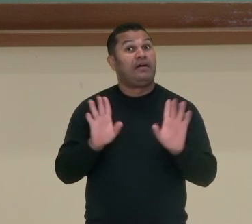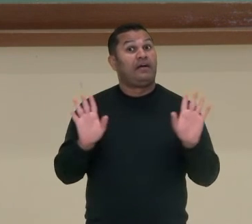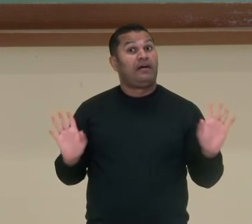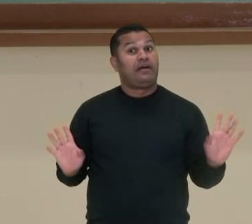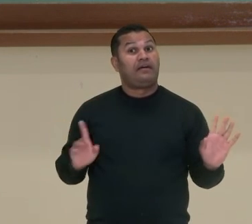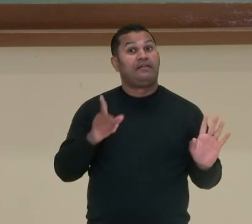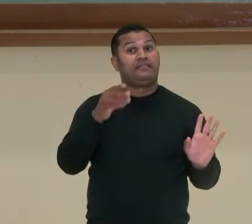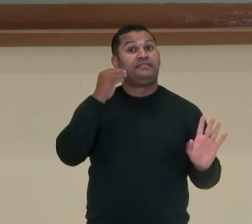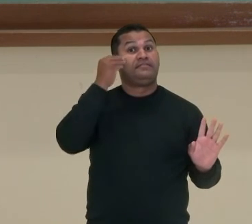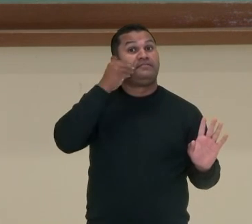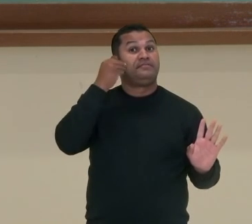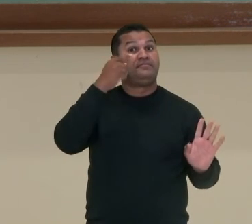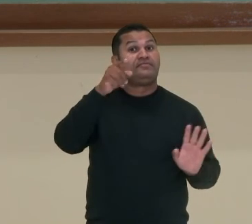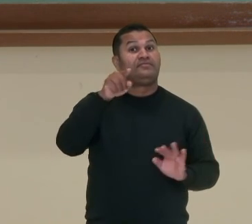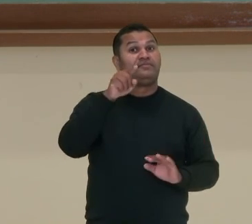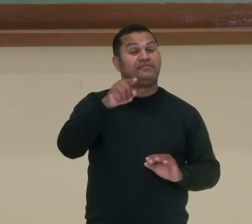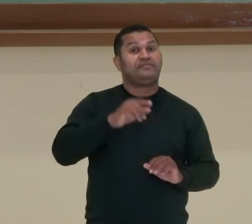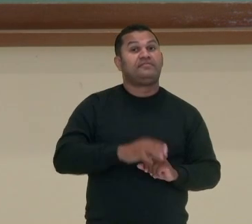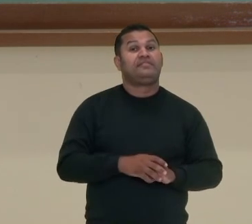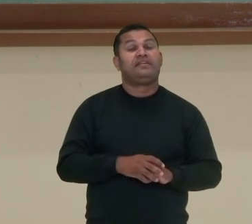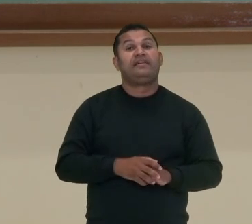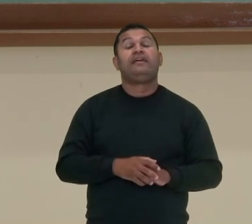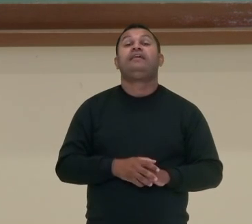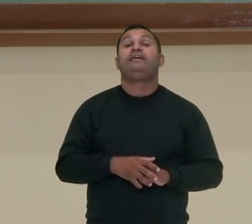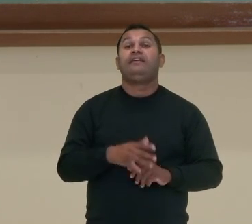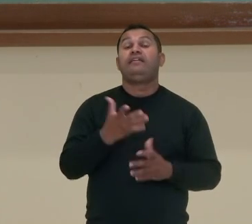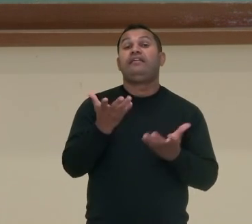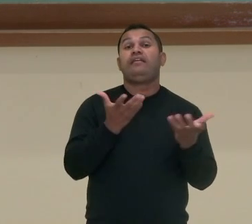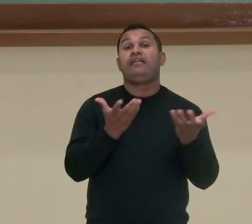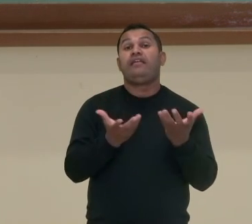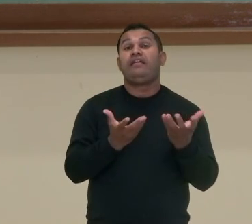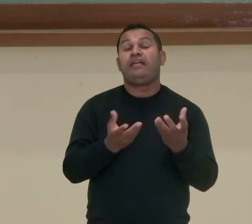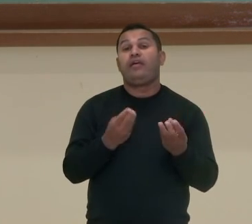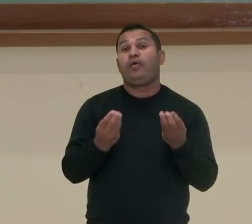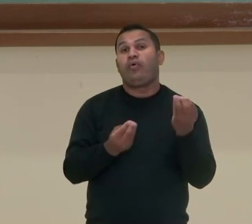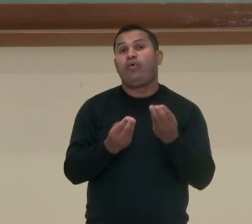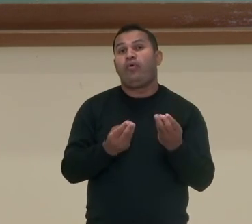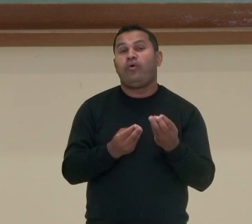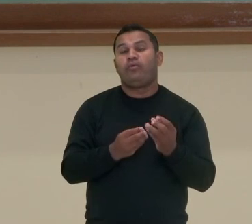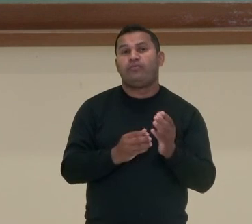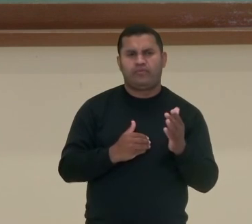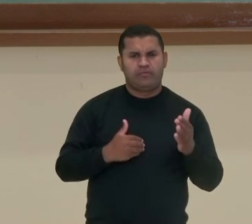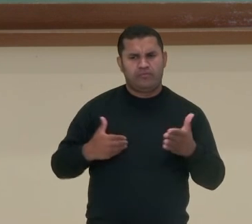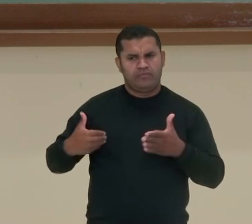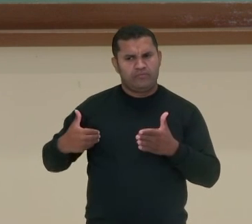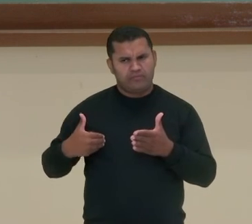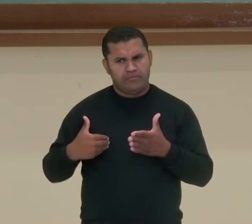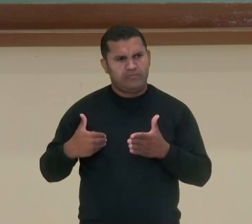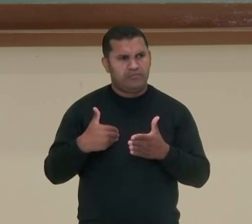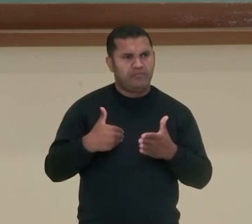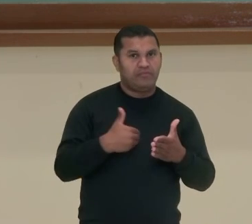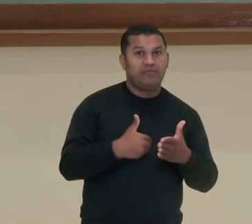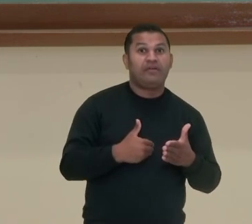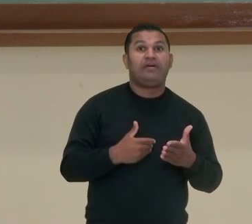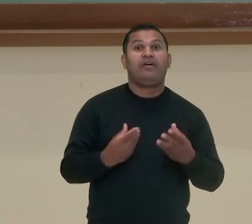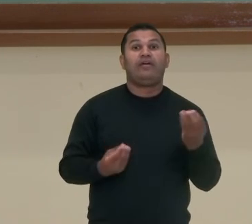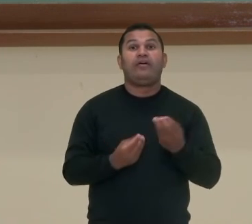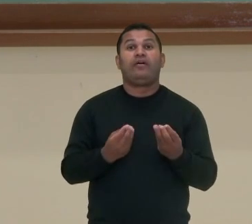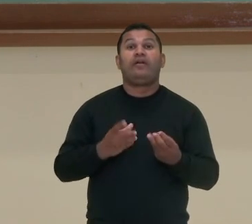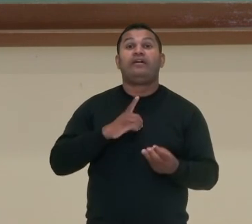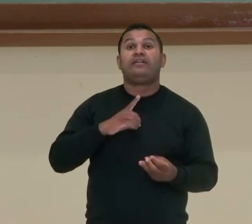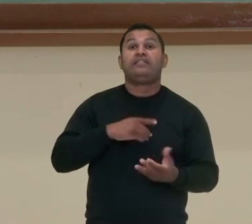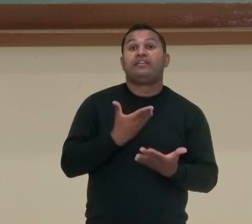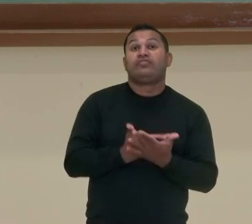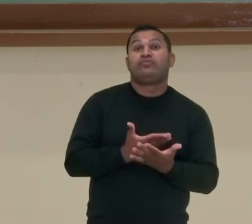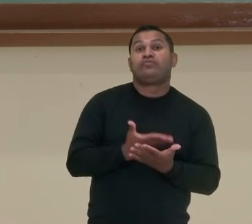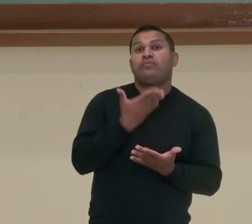experimente, como diz a propaganda. Faça um teste, veja os resultados a curto prazo, por que não? Como seriam os novos estudos com